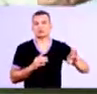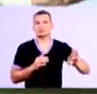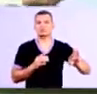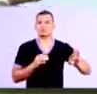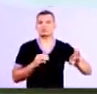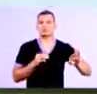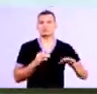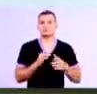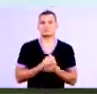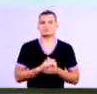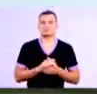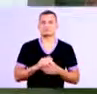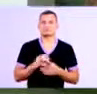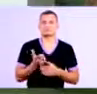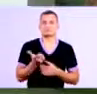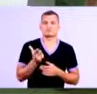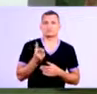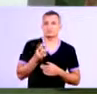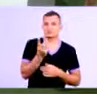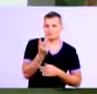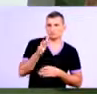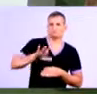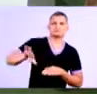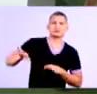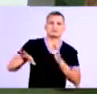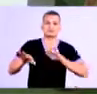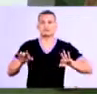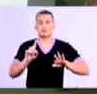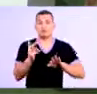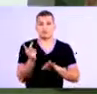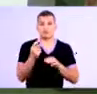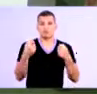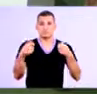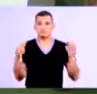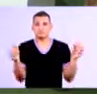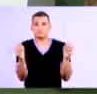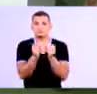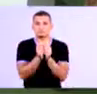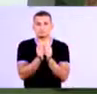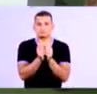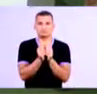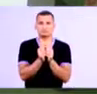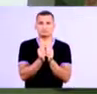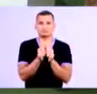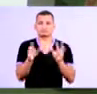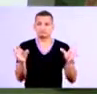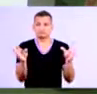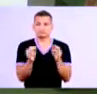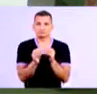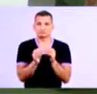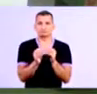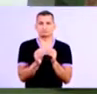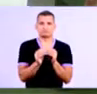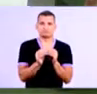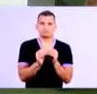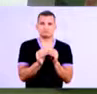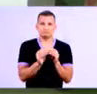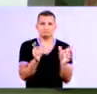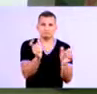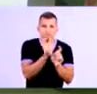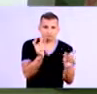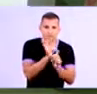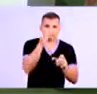situação. Exato. Nem outra. As duas têm que trabalhar de forma colaborativa. Tanto a estrutura interna do sistema tem que